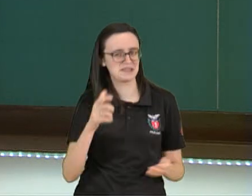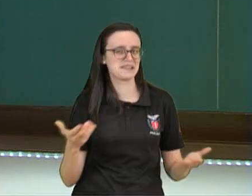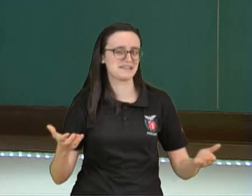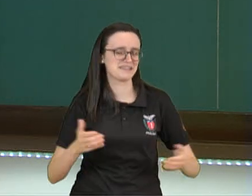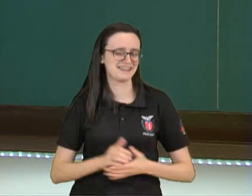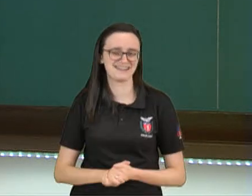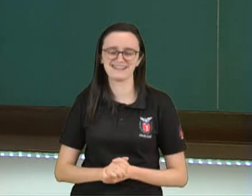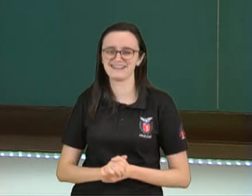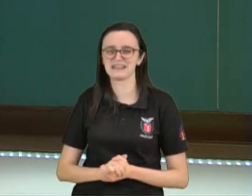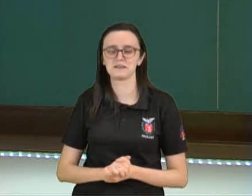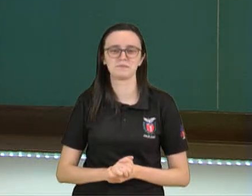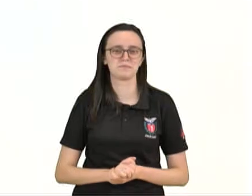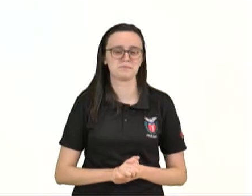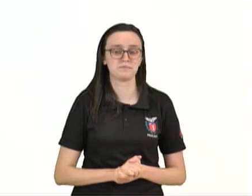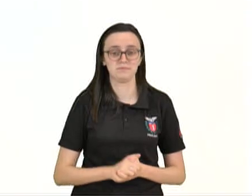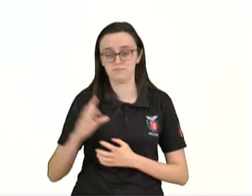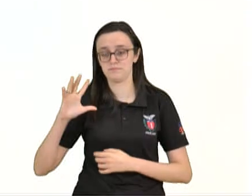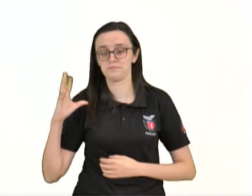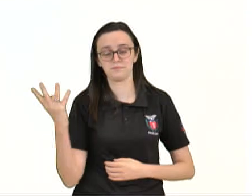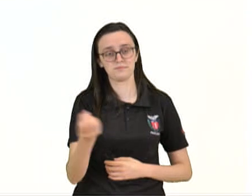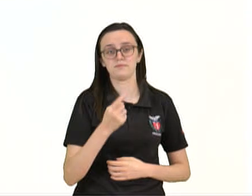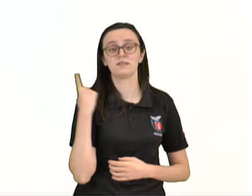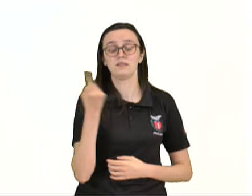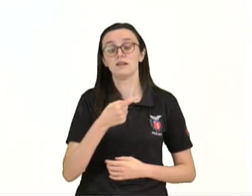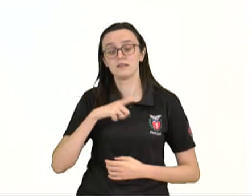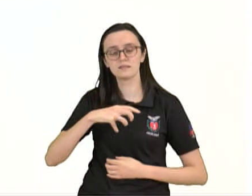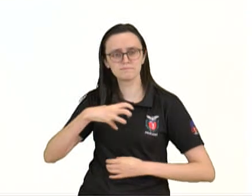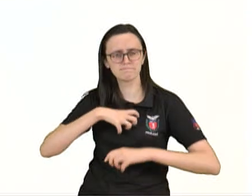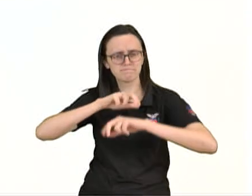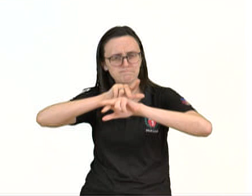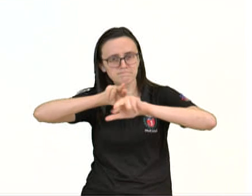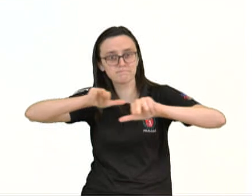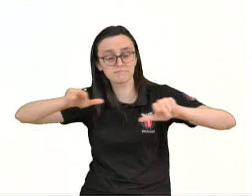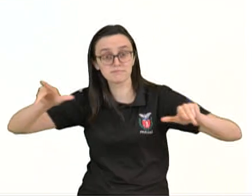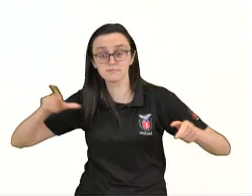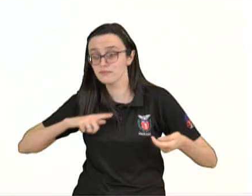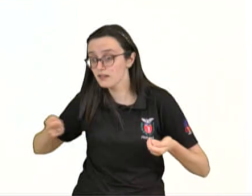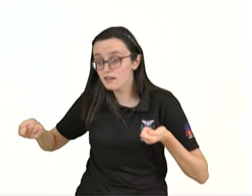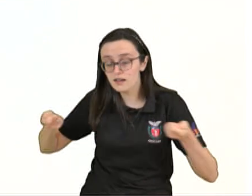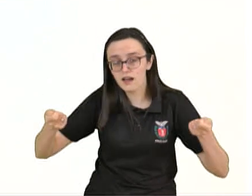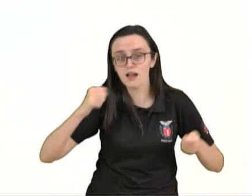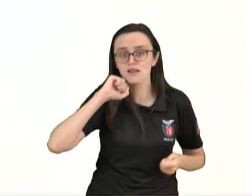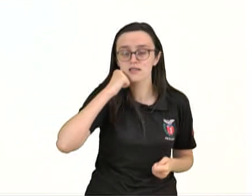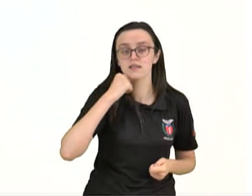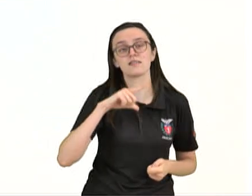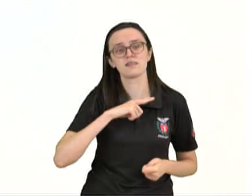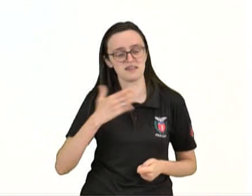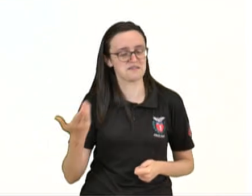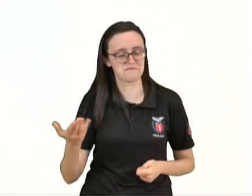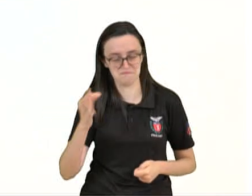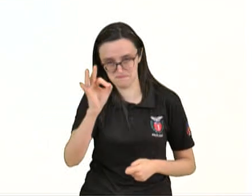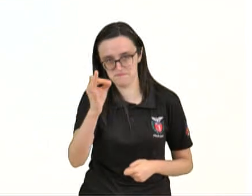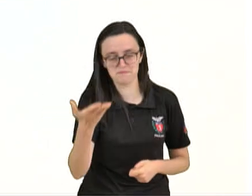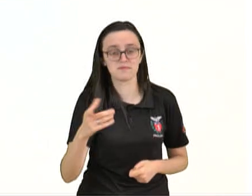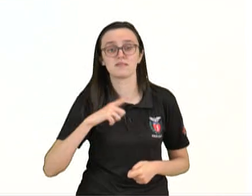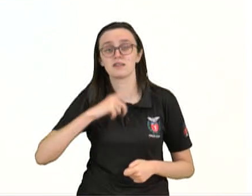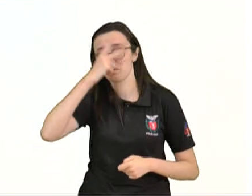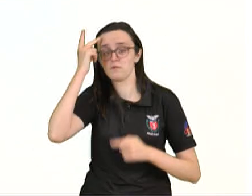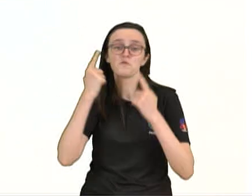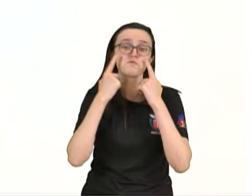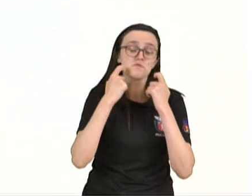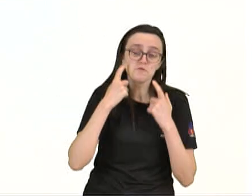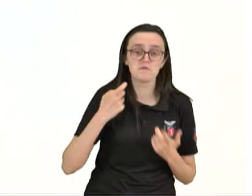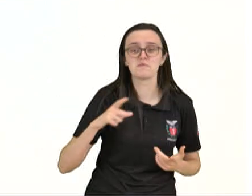né? Todos nós temos maneiras diferentes de gerenciar o estresse. Temos, né? Tem gente que